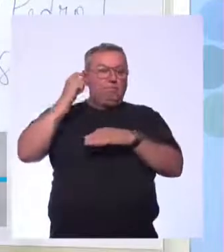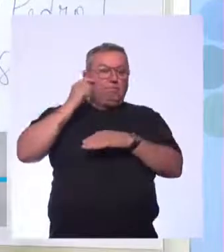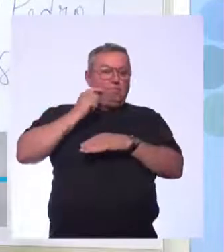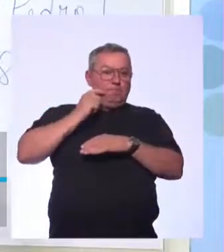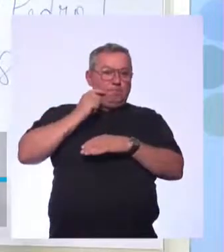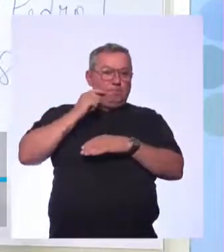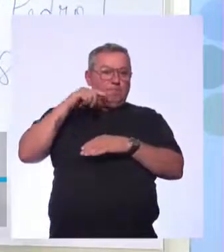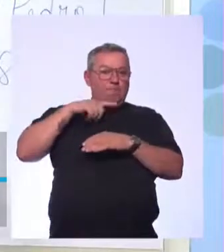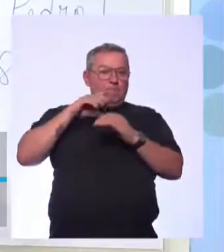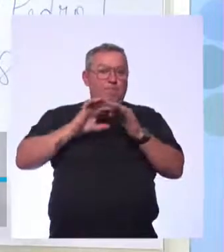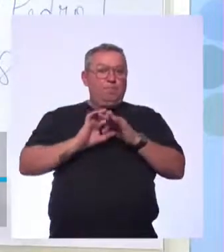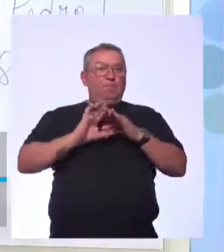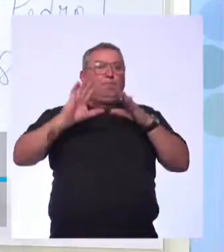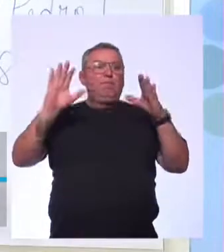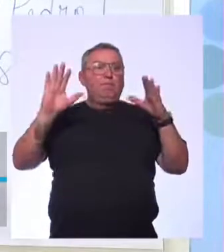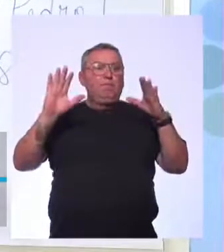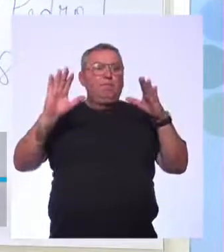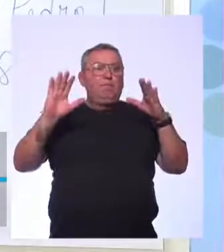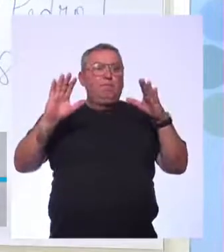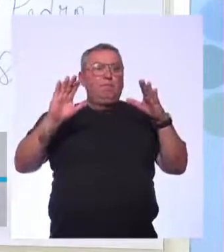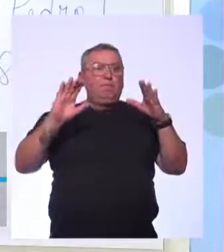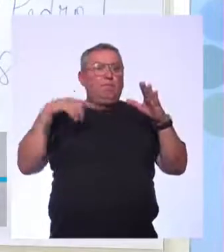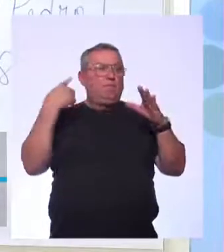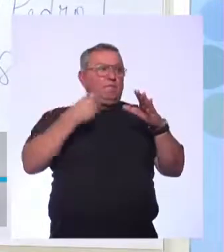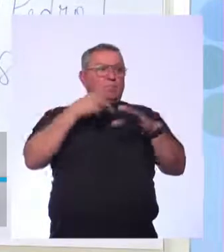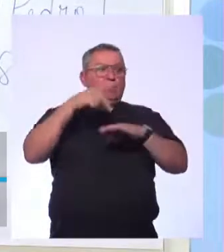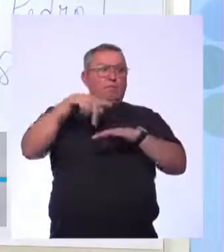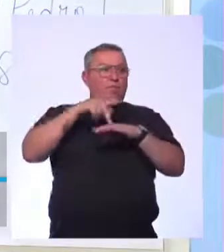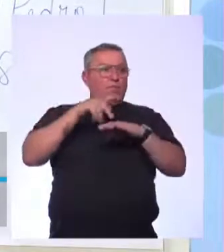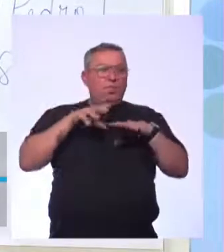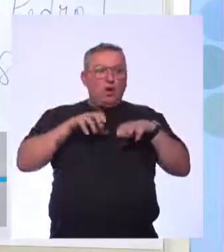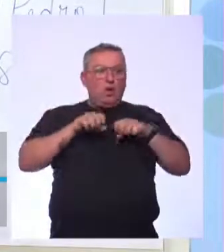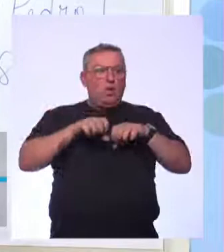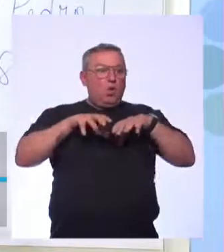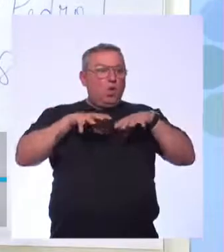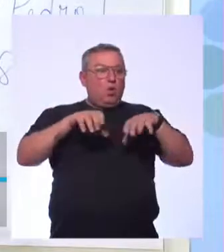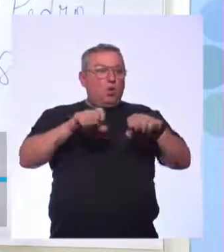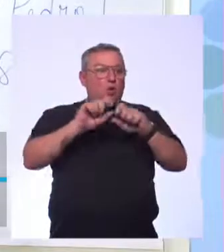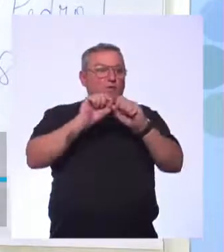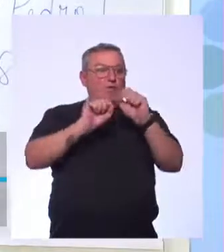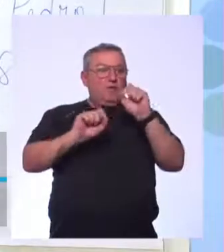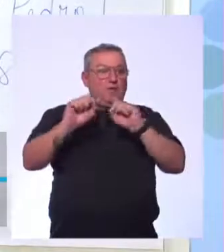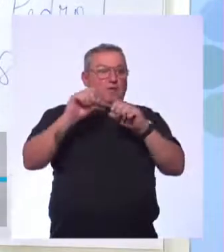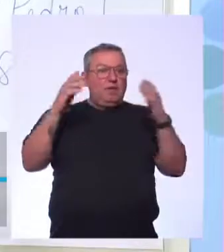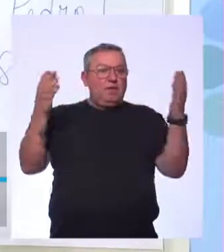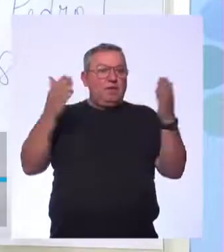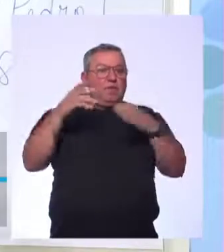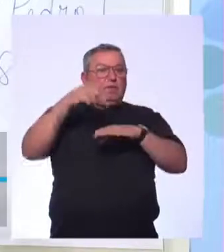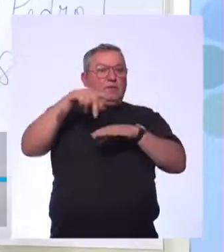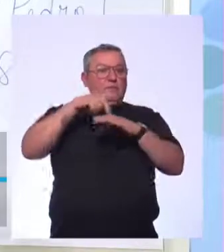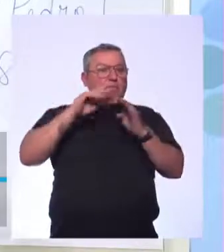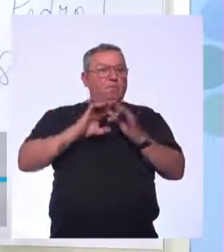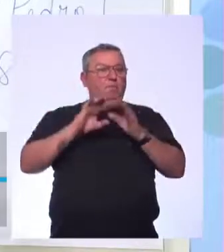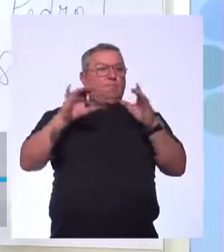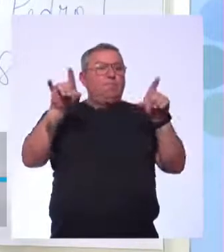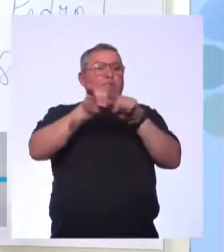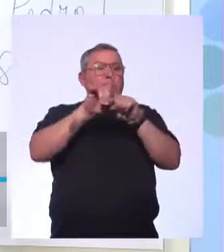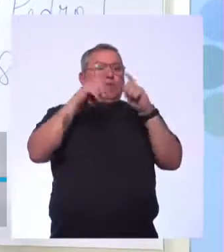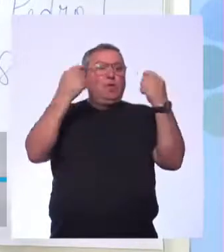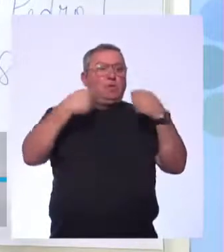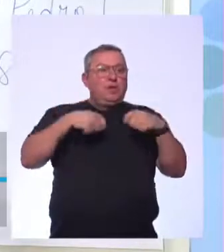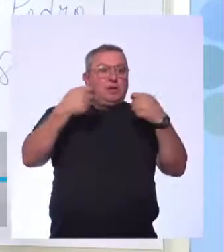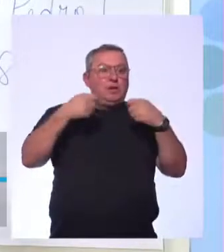país, ele vai ser independente. Esse país, ele não é mais uma colônia que vai ser explorada. Então, ele é um país independente e ele precisa de